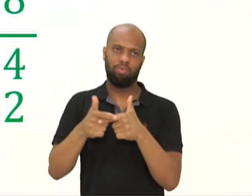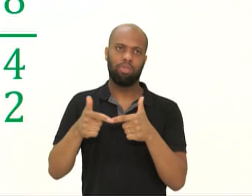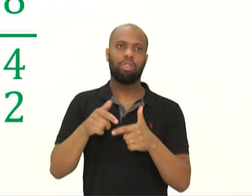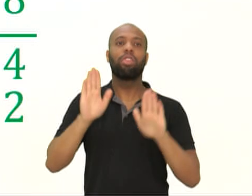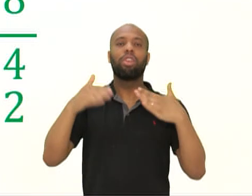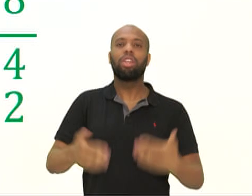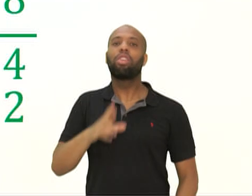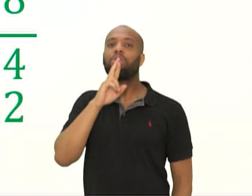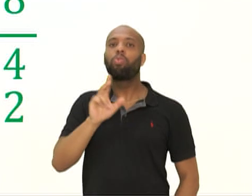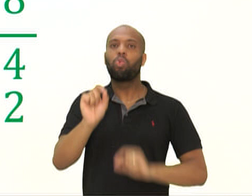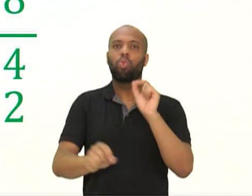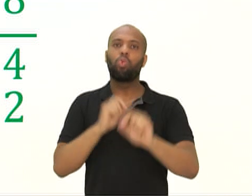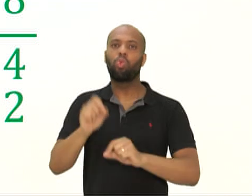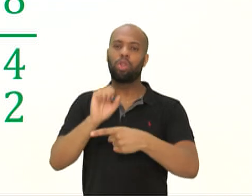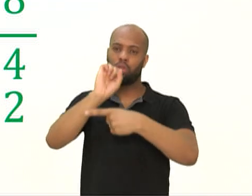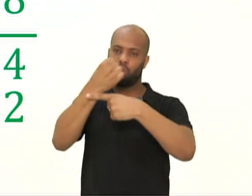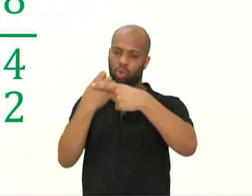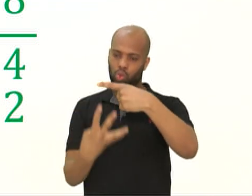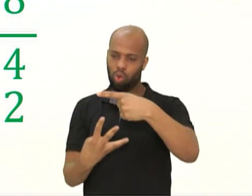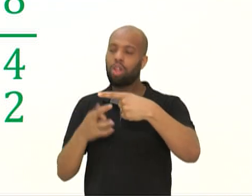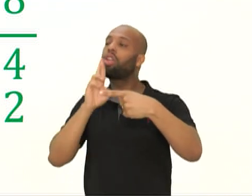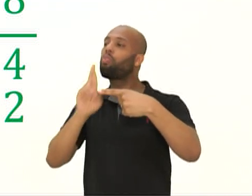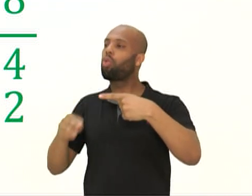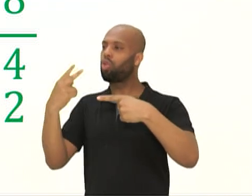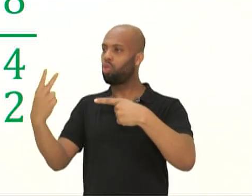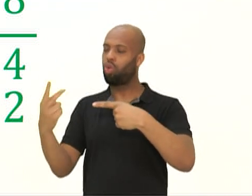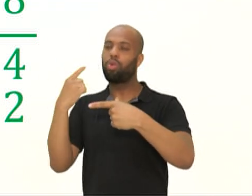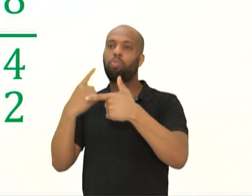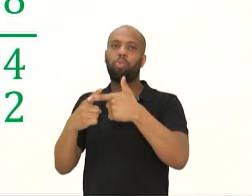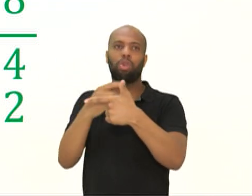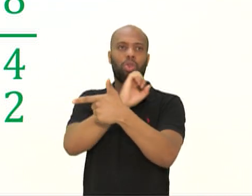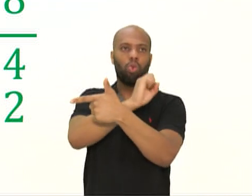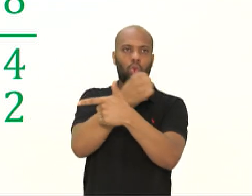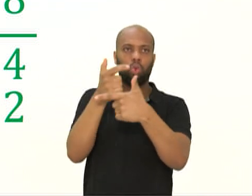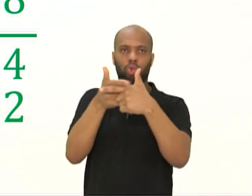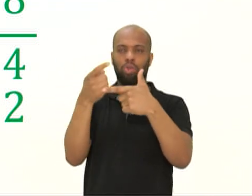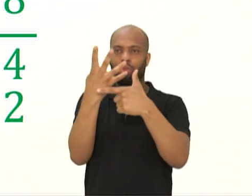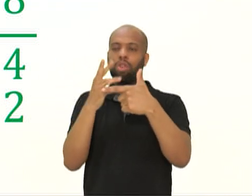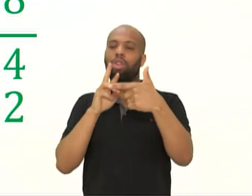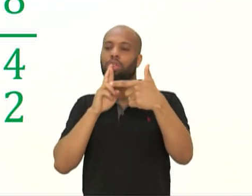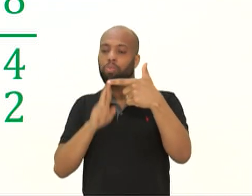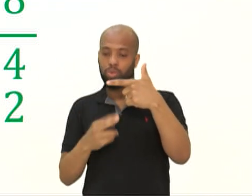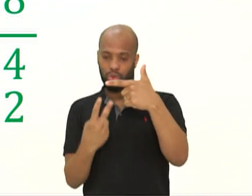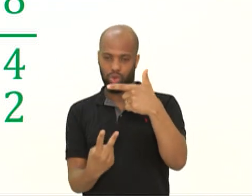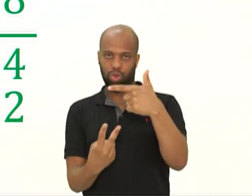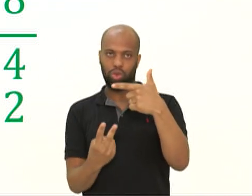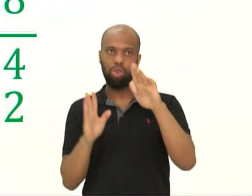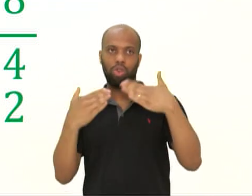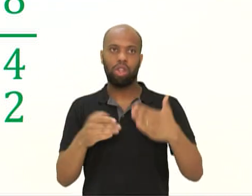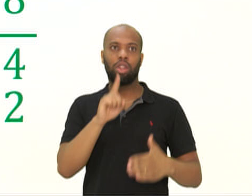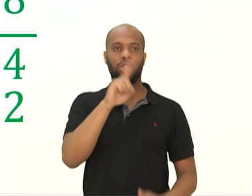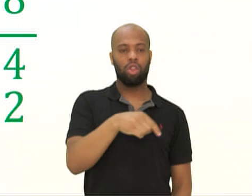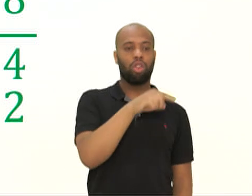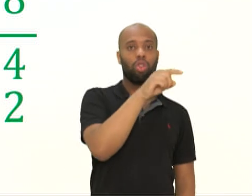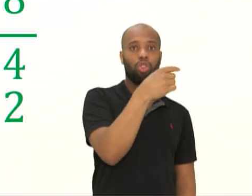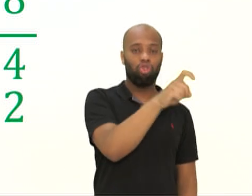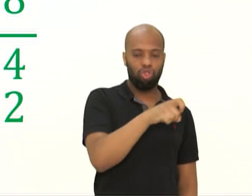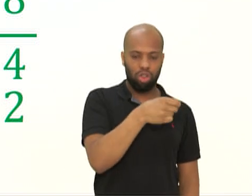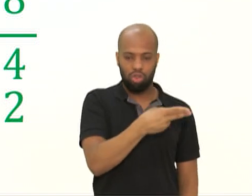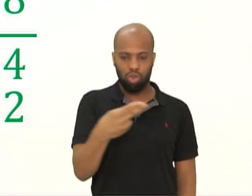a 2. X valendo 2, essa igualdade é verdadeira. Tanto que se você substituir o x por